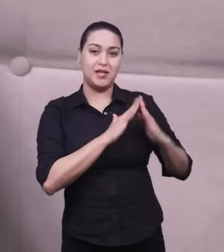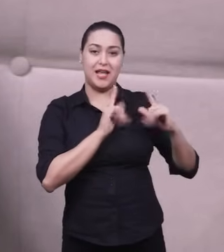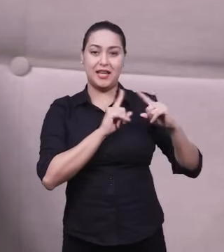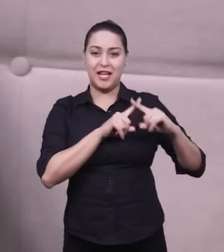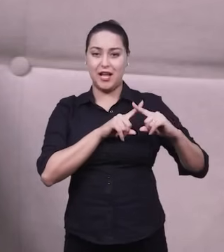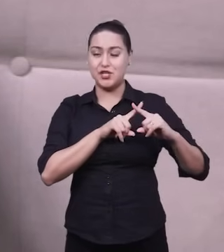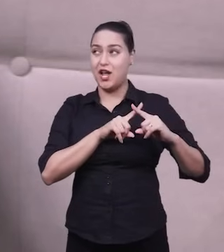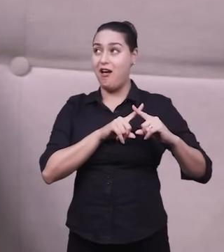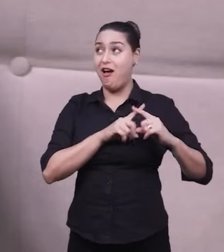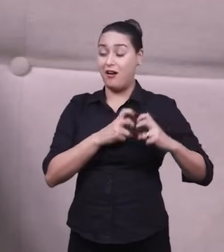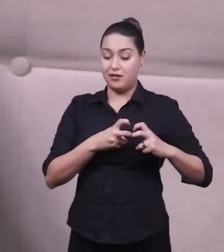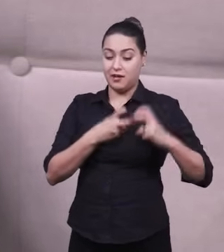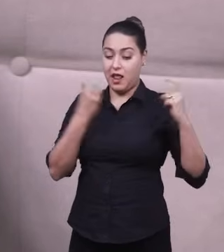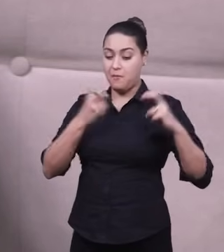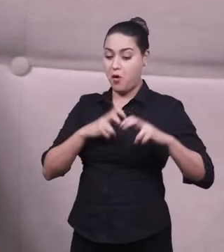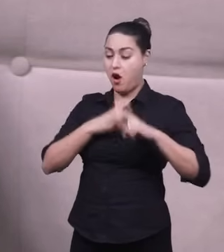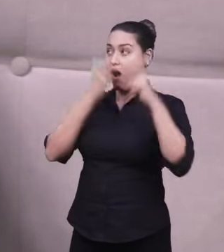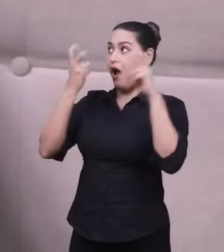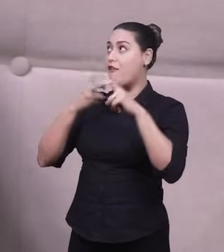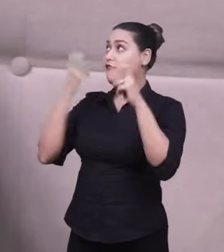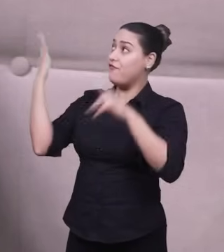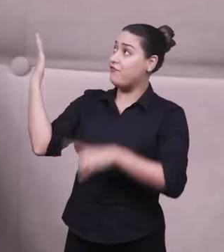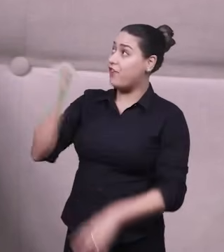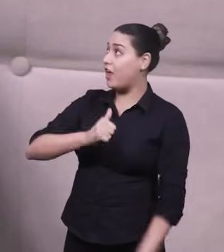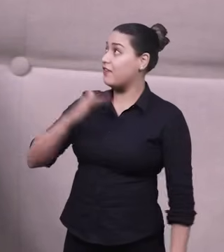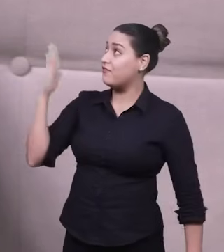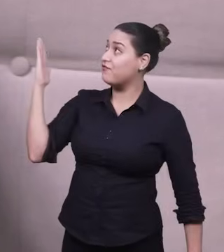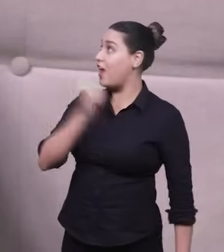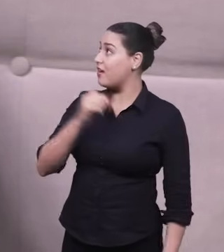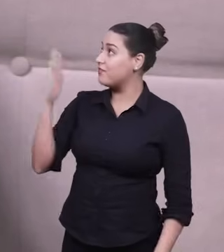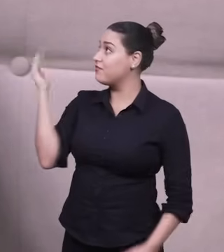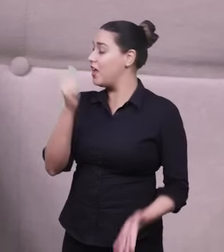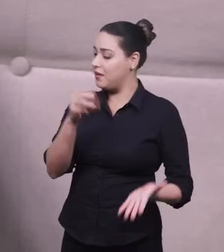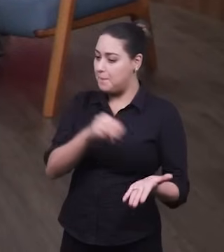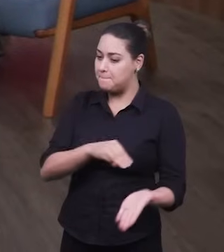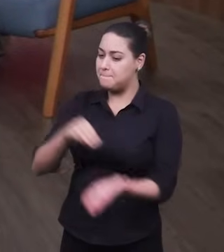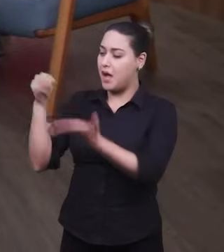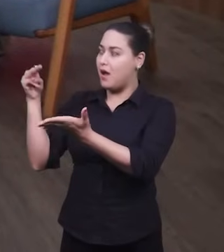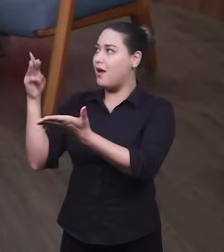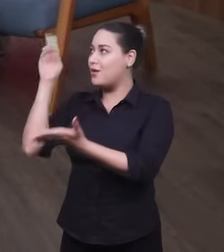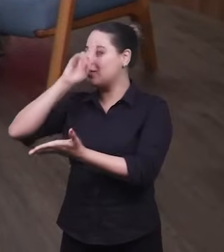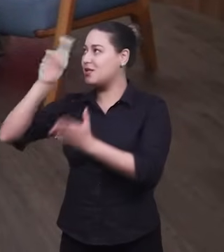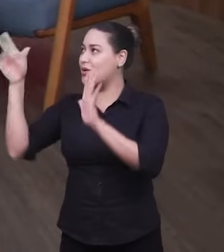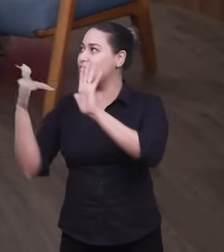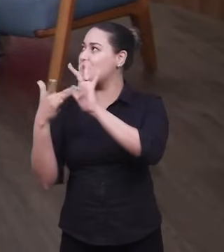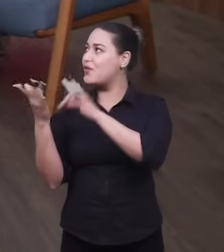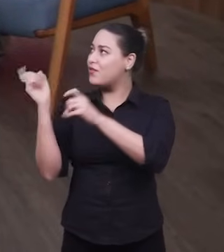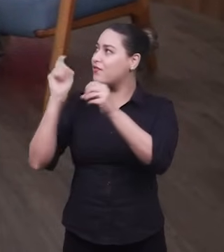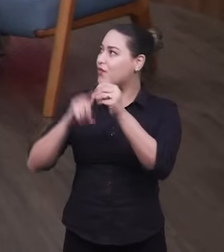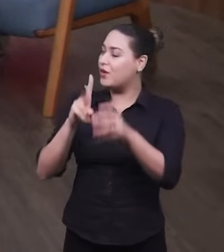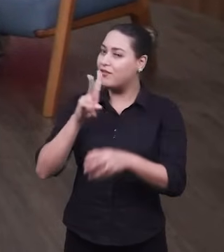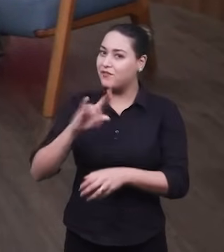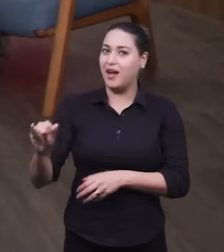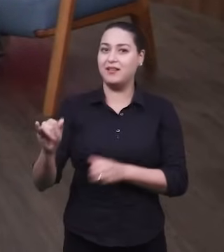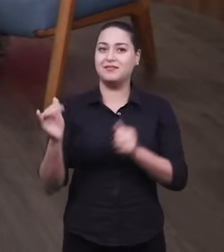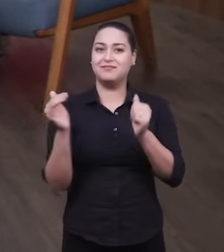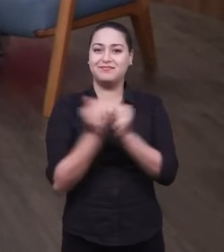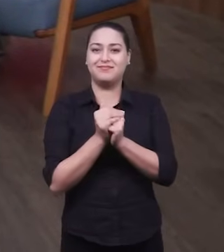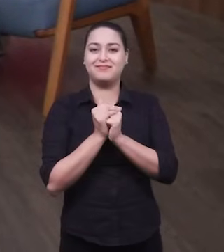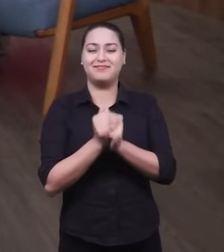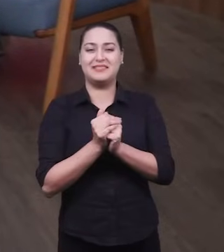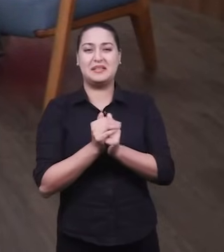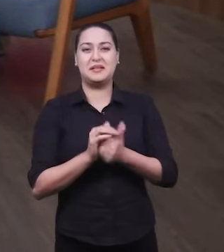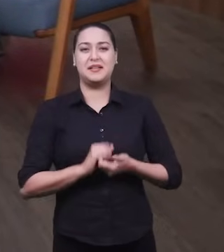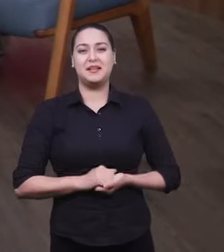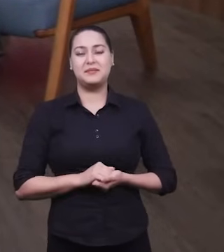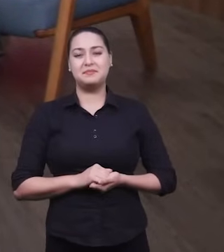igreja. Vem. Glória a Deus. Vem. Amém. Vem. Maranata. O Senhor Jesus vem. Glórias ao Amém. nome do